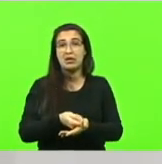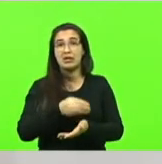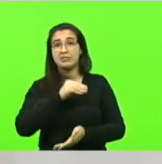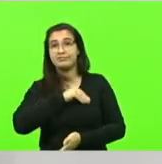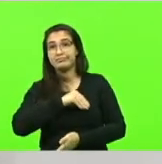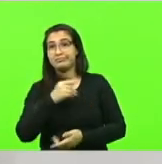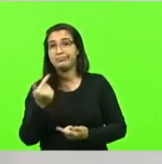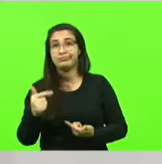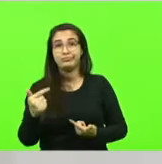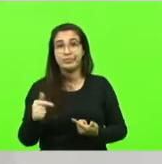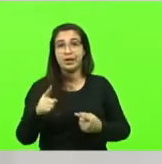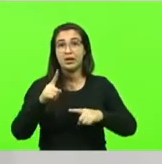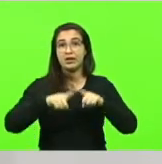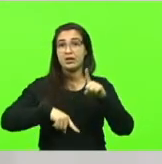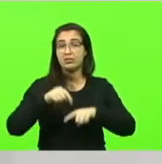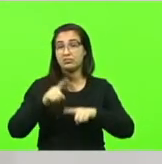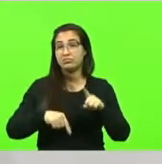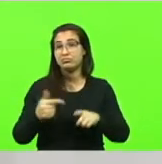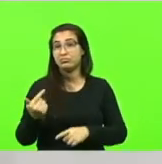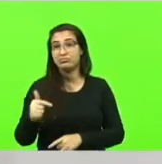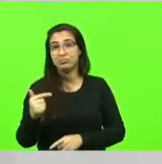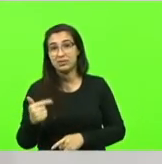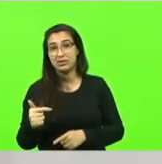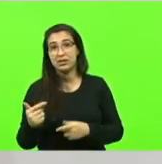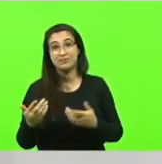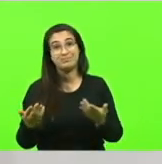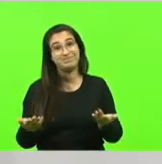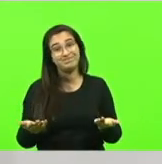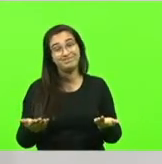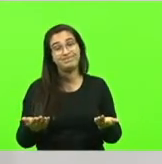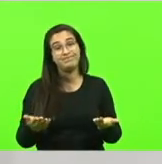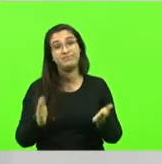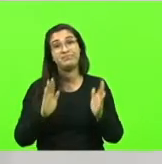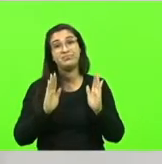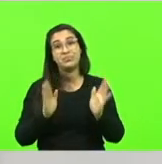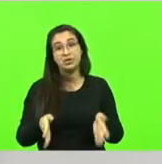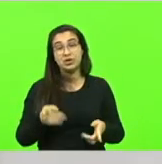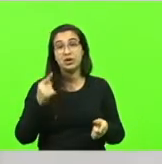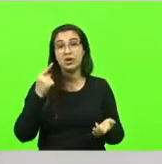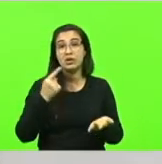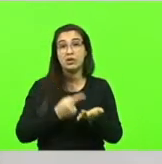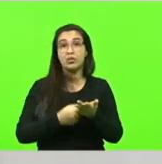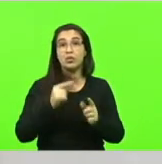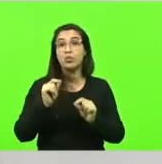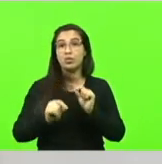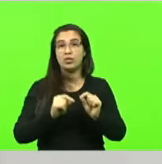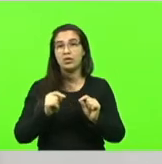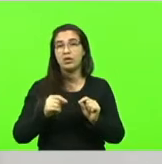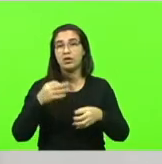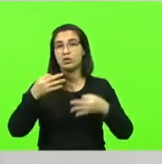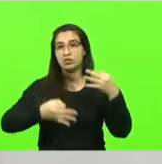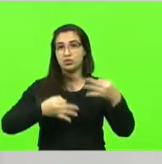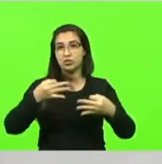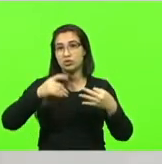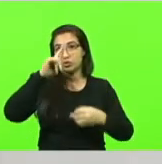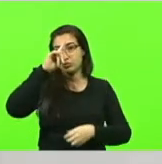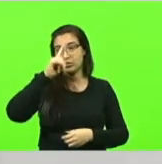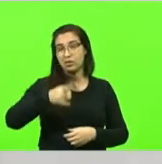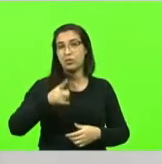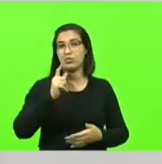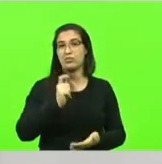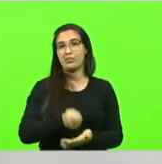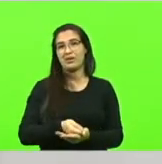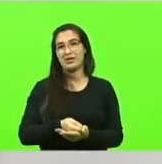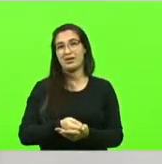pagar nada. E já está ajuizado, o juiz determinou que seja pago, e ontem